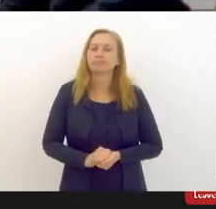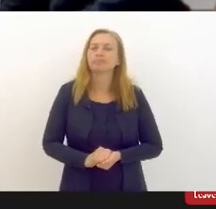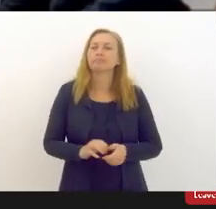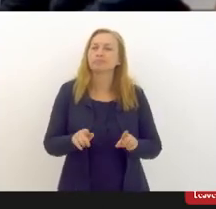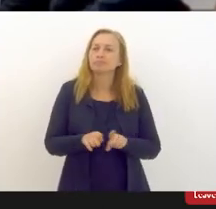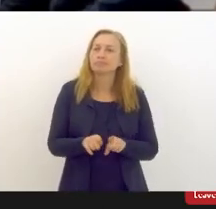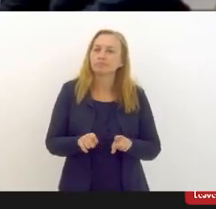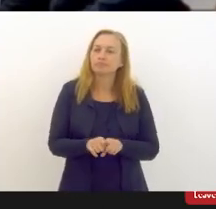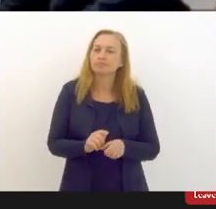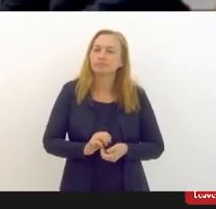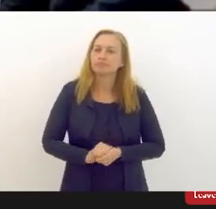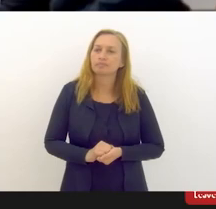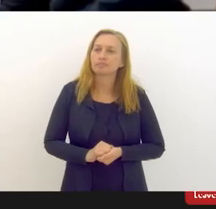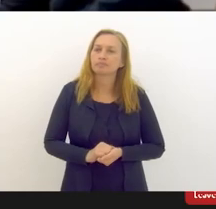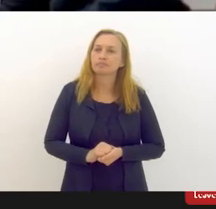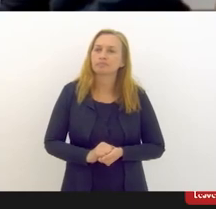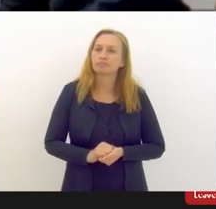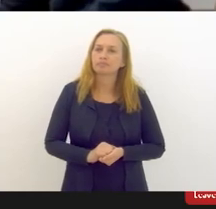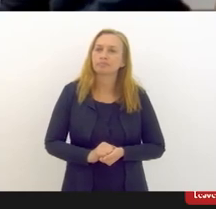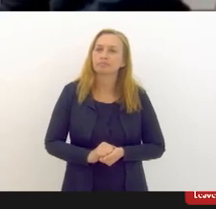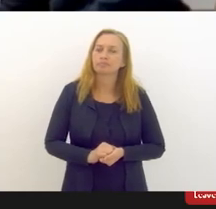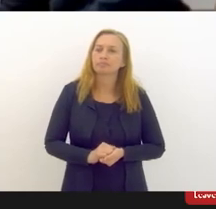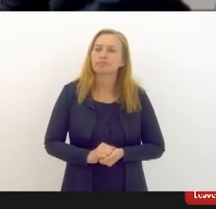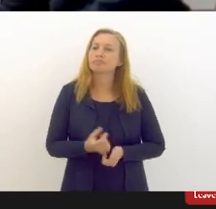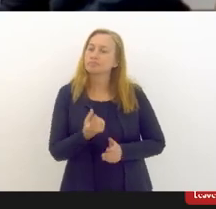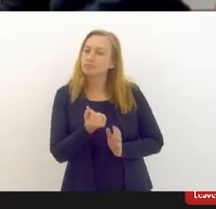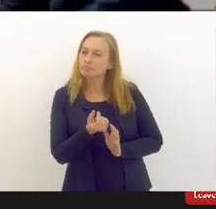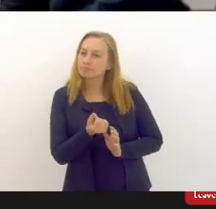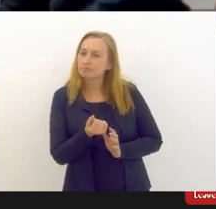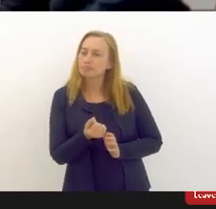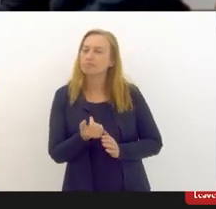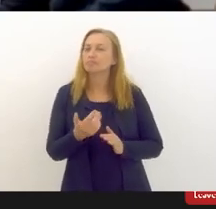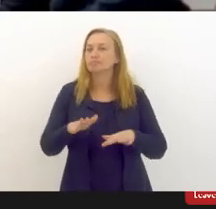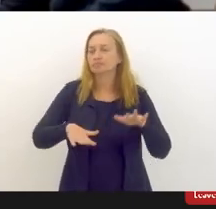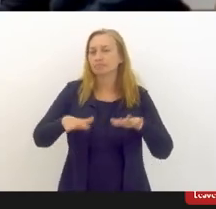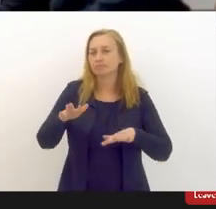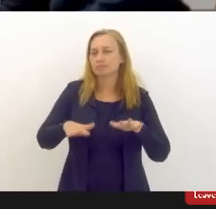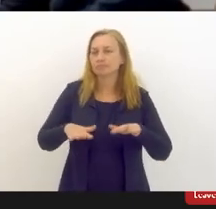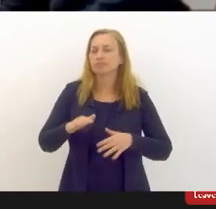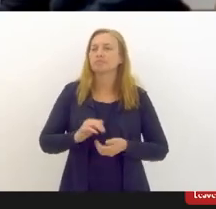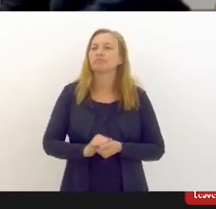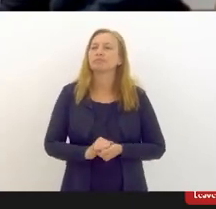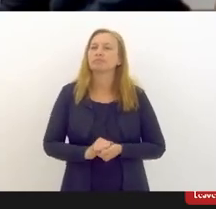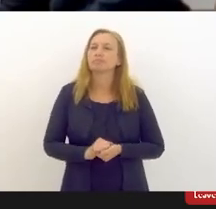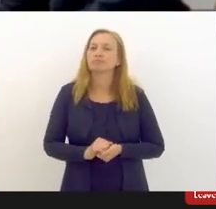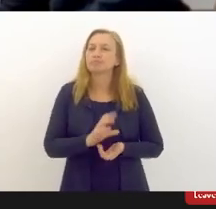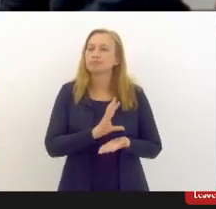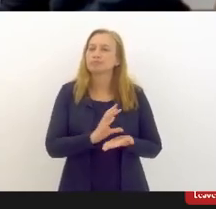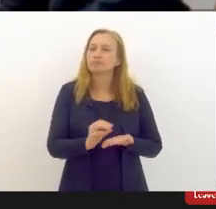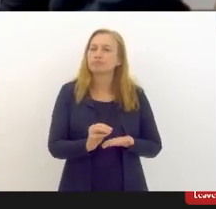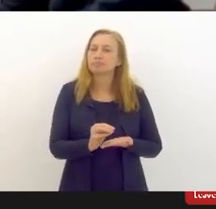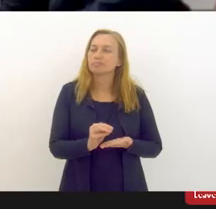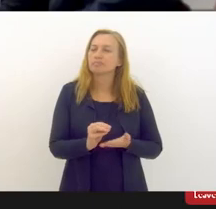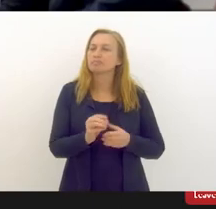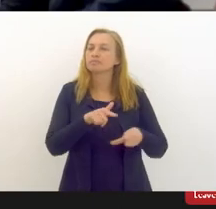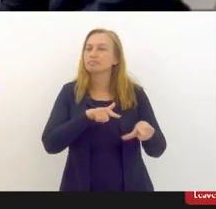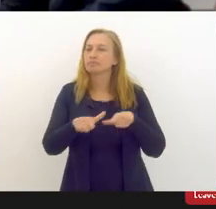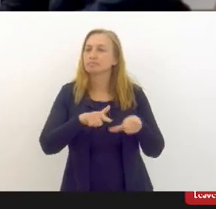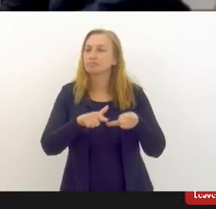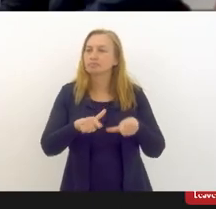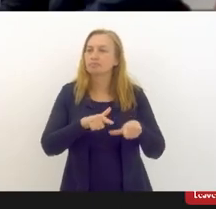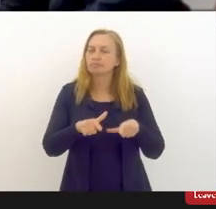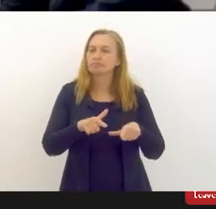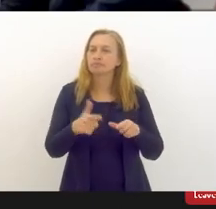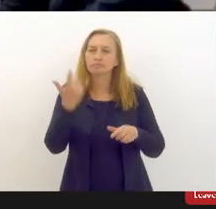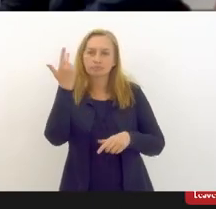Inclusive, essa modalidade, o registro de preço através de pregão eletrônico, vai gerar uma ata de serviços comuns de